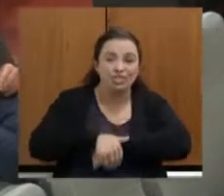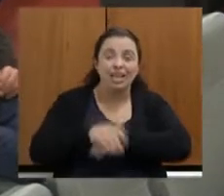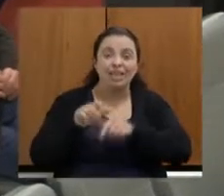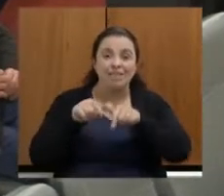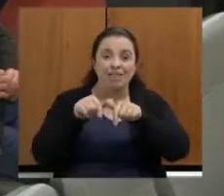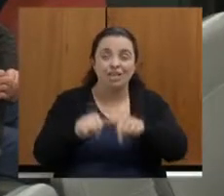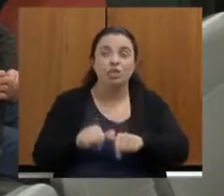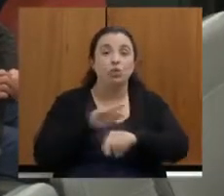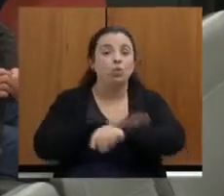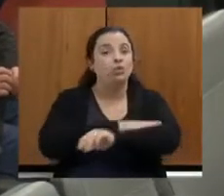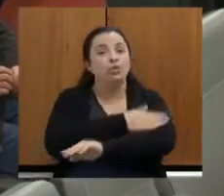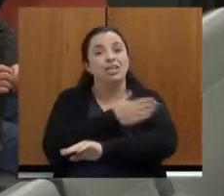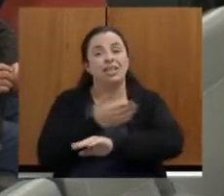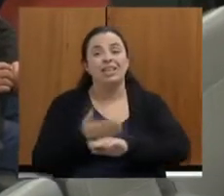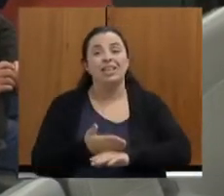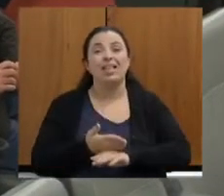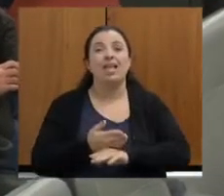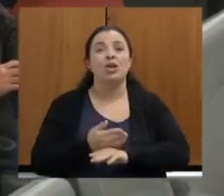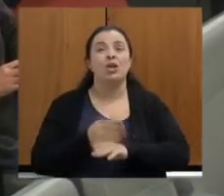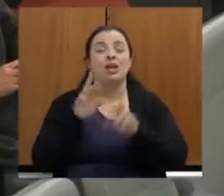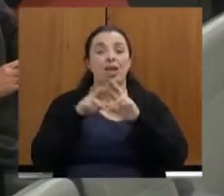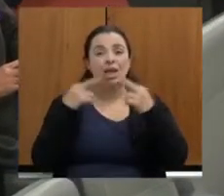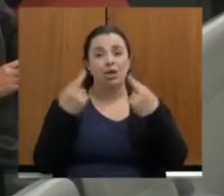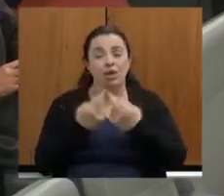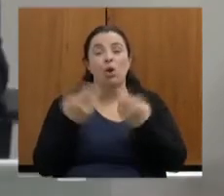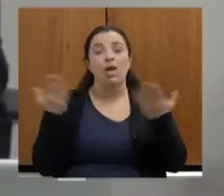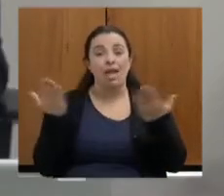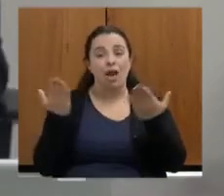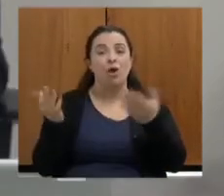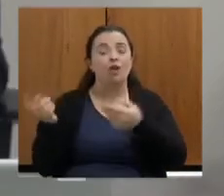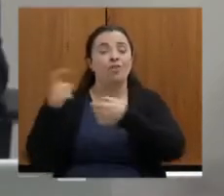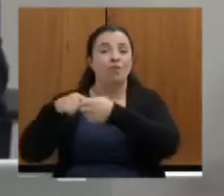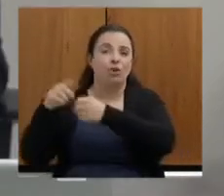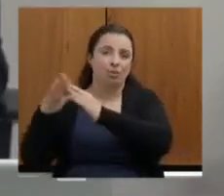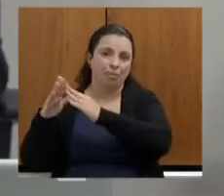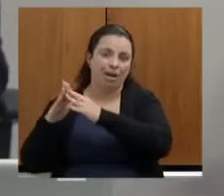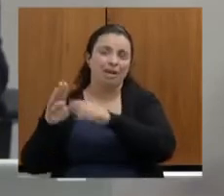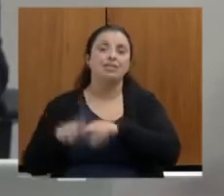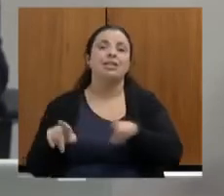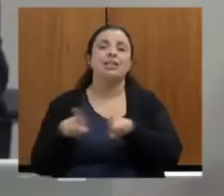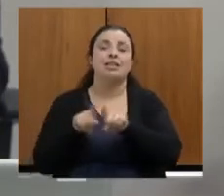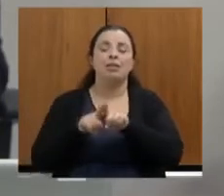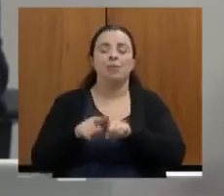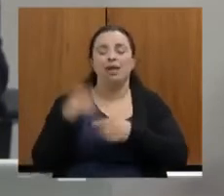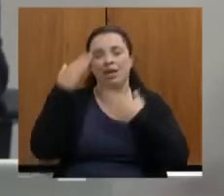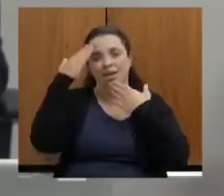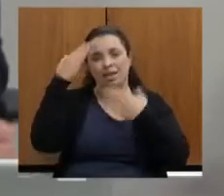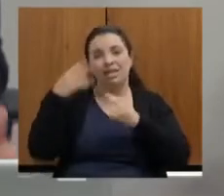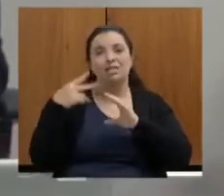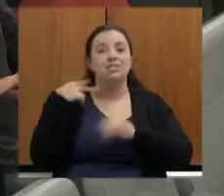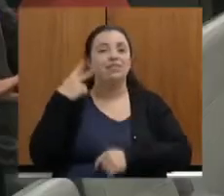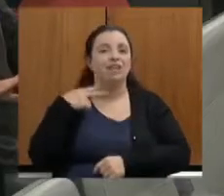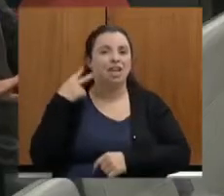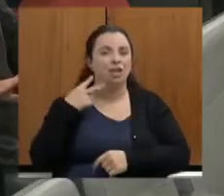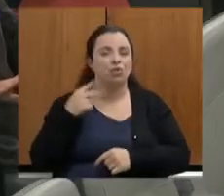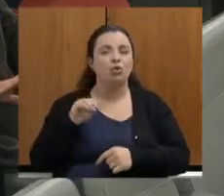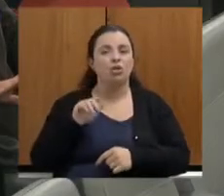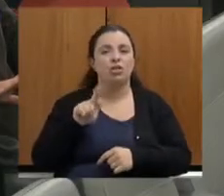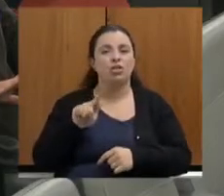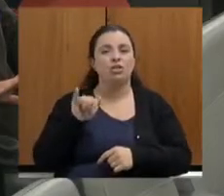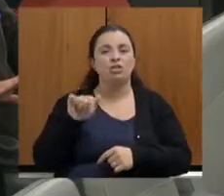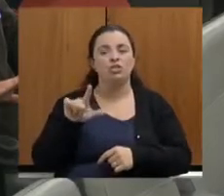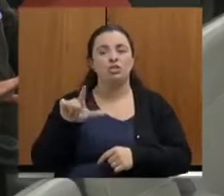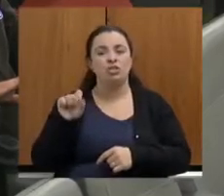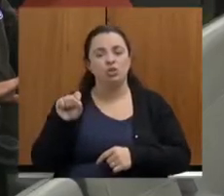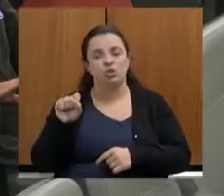atividade e ainda retorna para suas casas quero muito agradecer a vereadora gilza que tá ali de também de Governador Valadares esteve na mesa